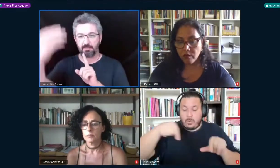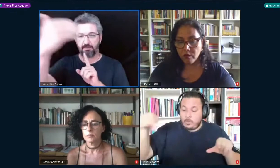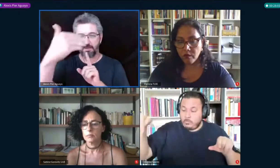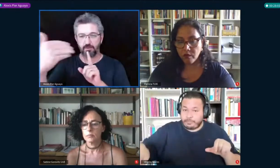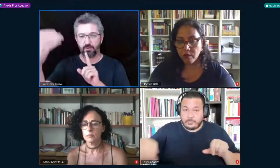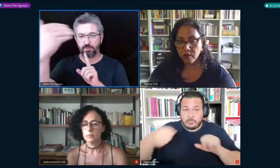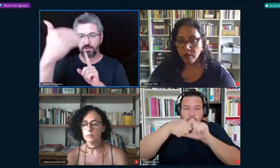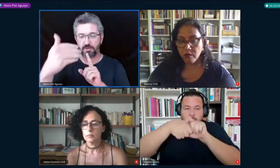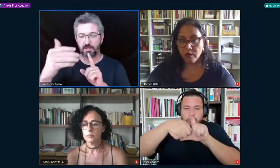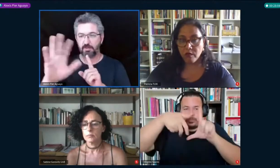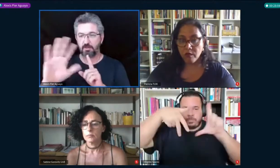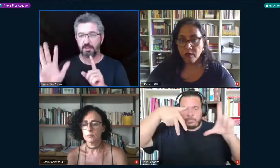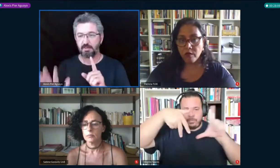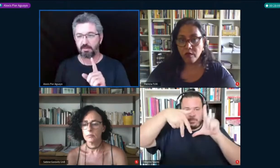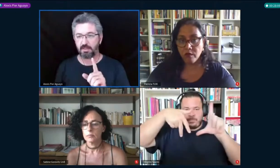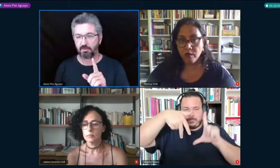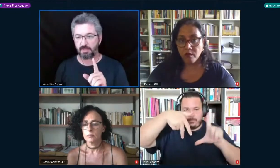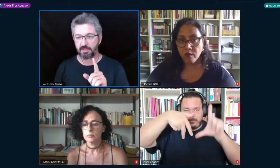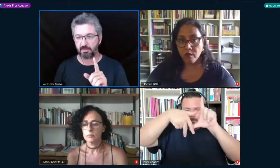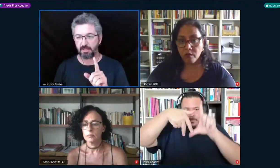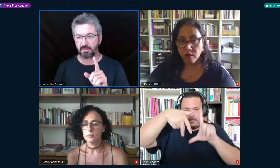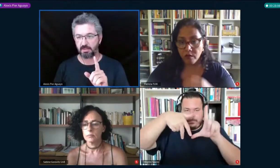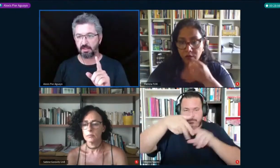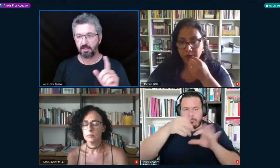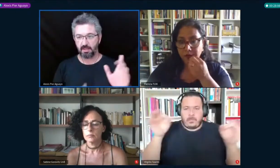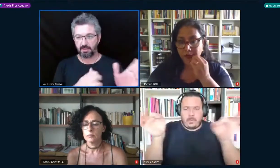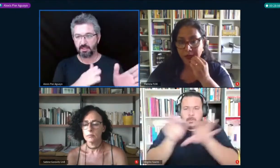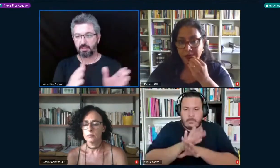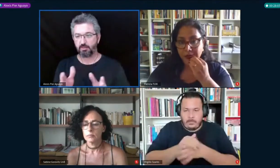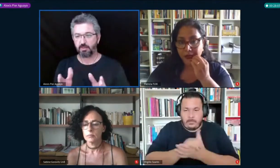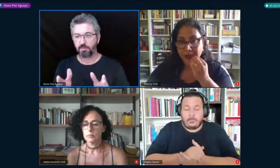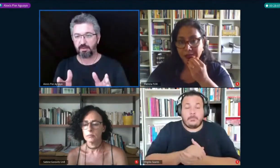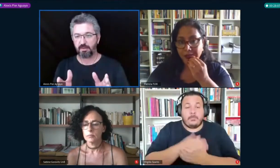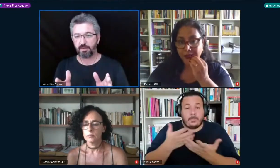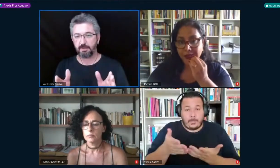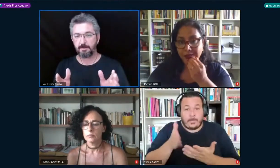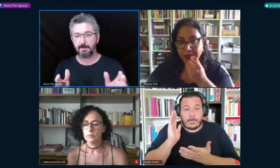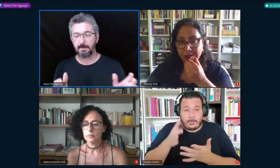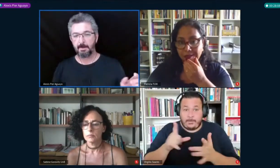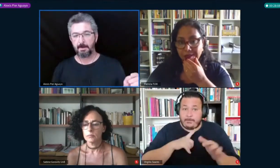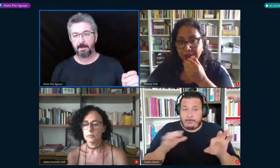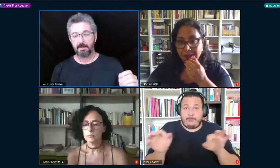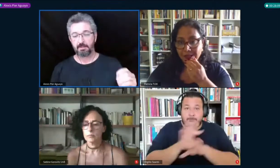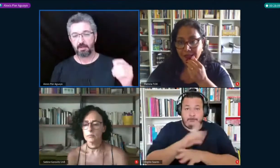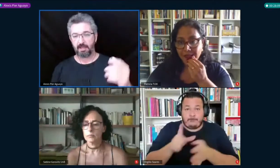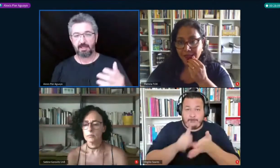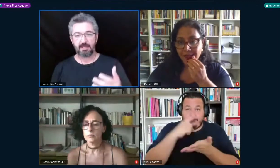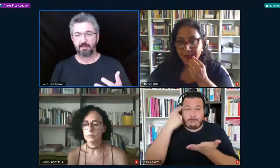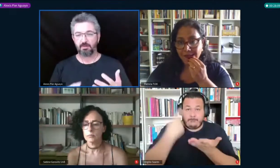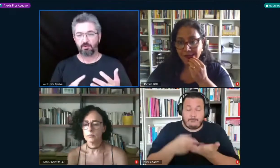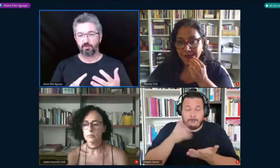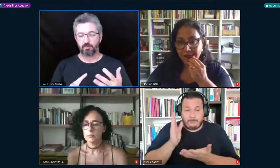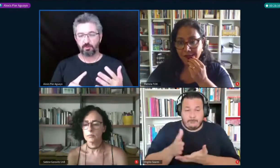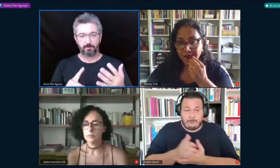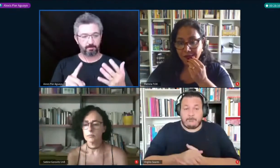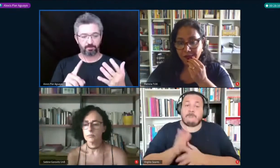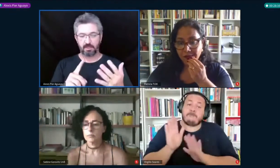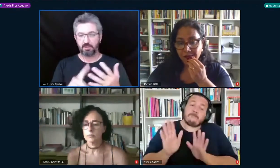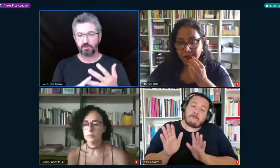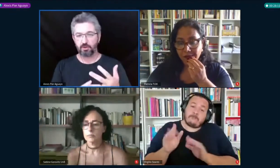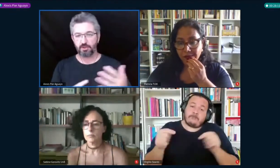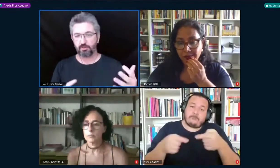interpretação, e a câmera faz todo o posicionamento e enquadramento dele automaticamente. A gente já tem tudo isso pré-definido. Só que a questão